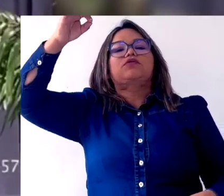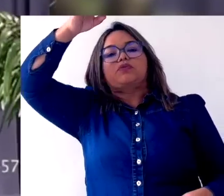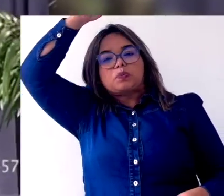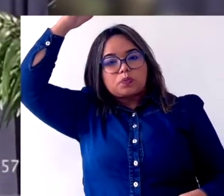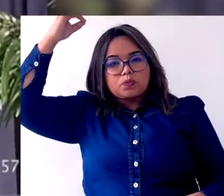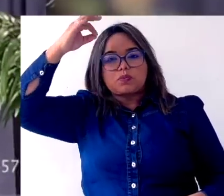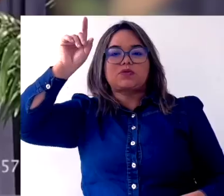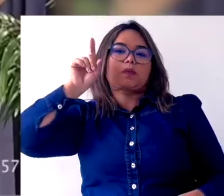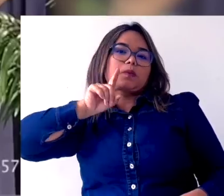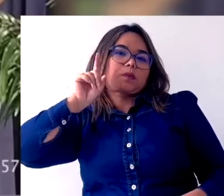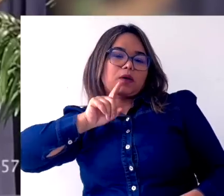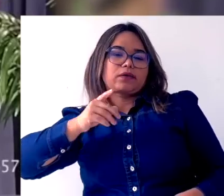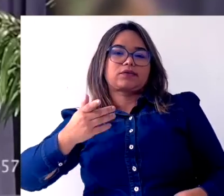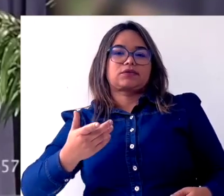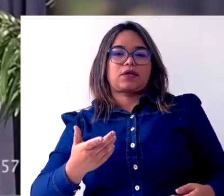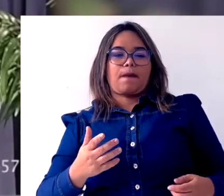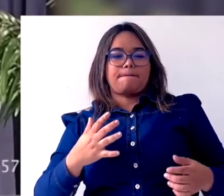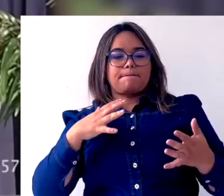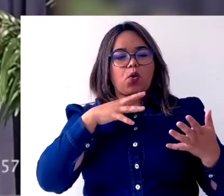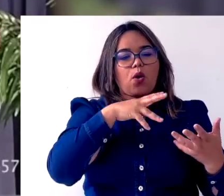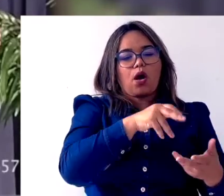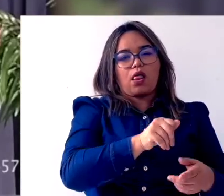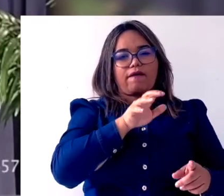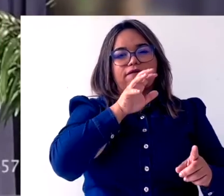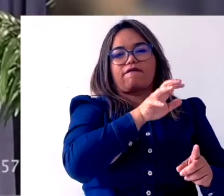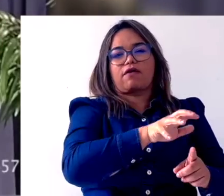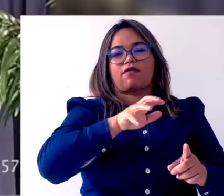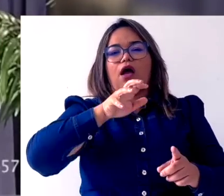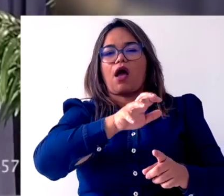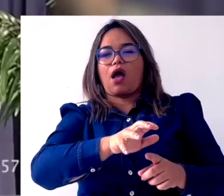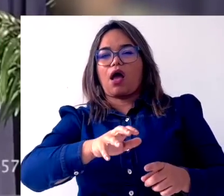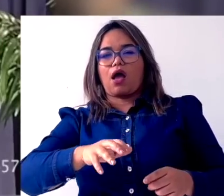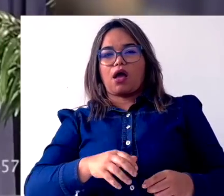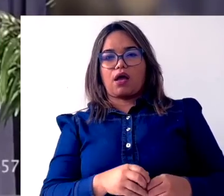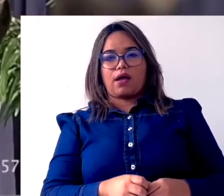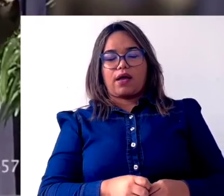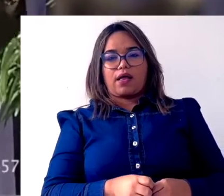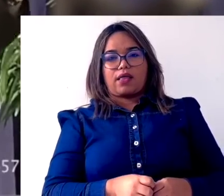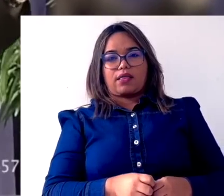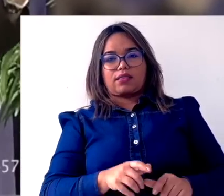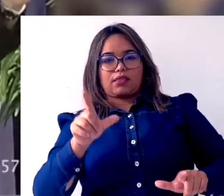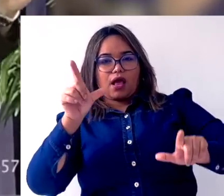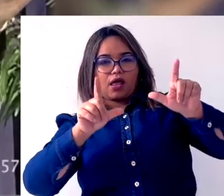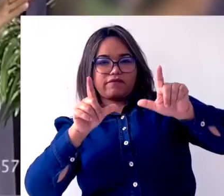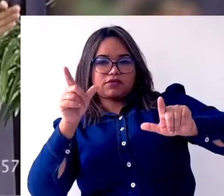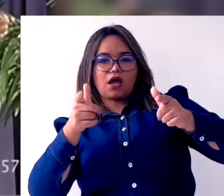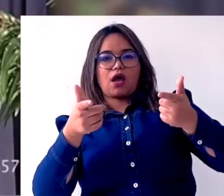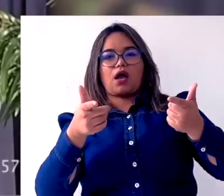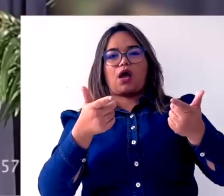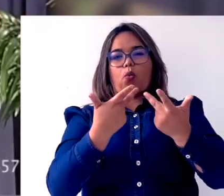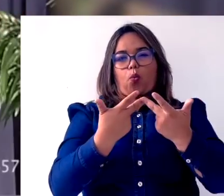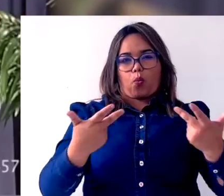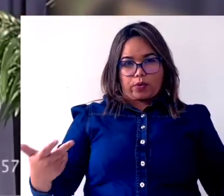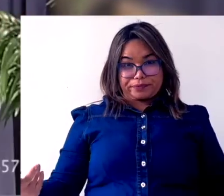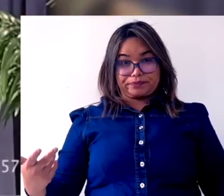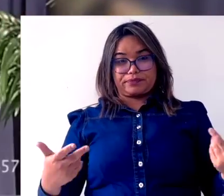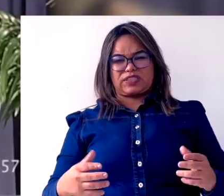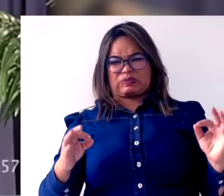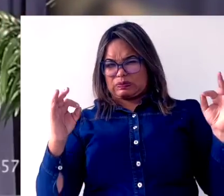Unidos e o mundo. Não apenas os Estados Unidos, mas o mundo inteiro, através da